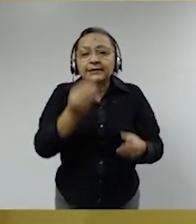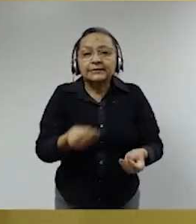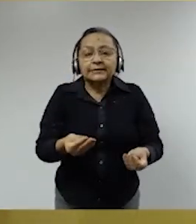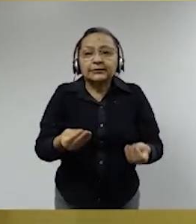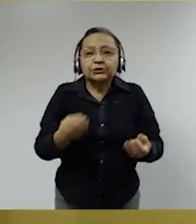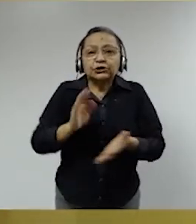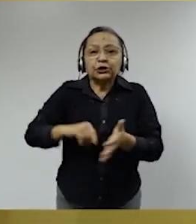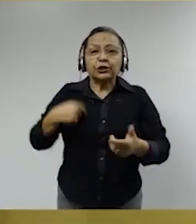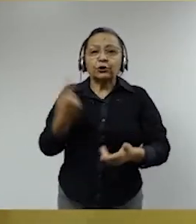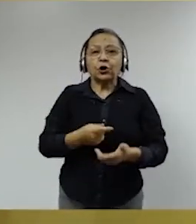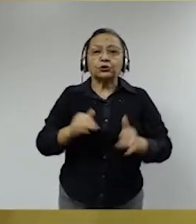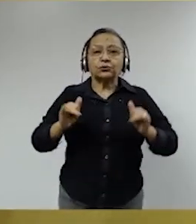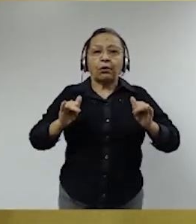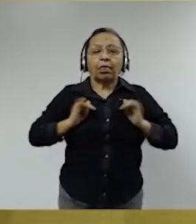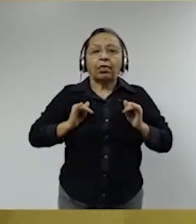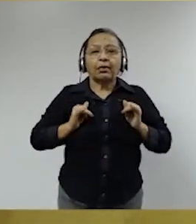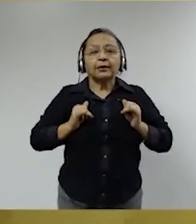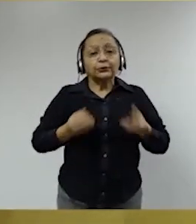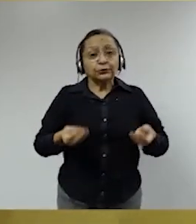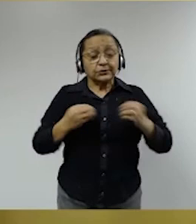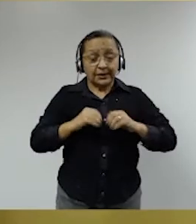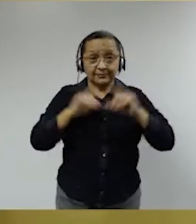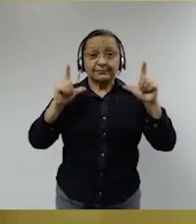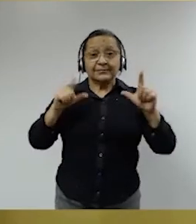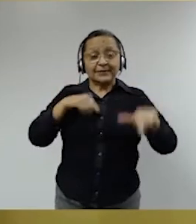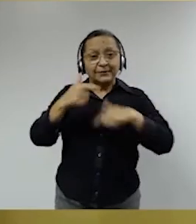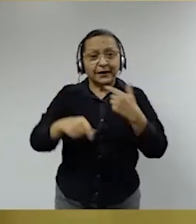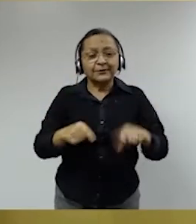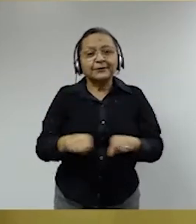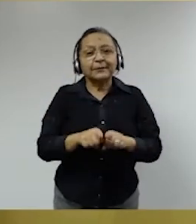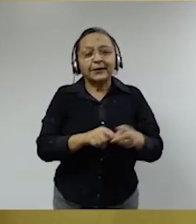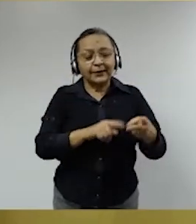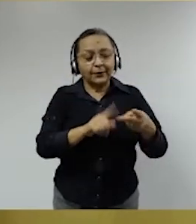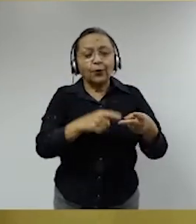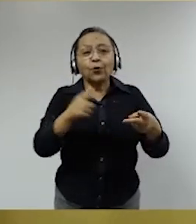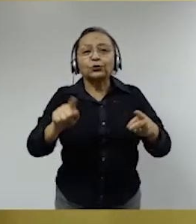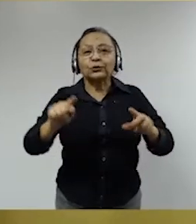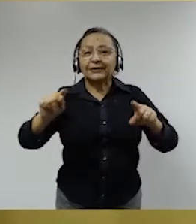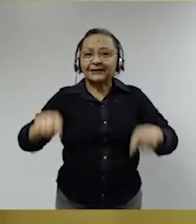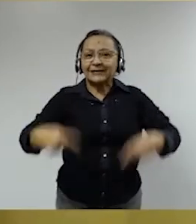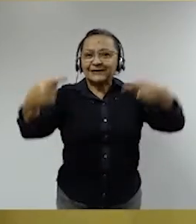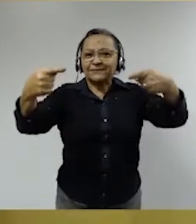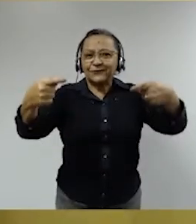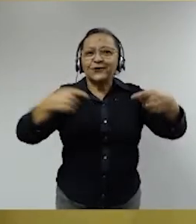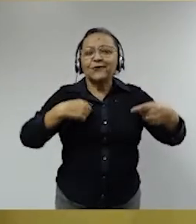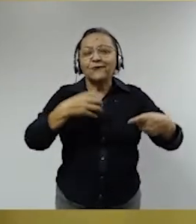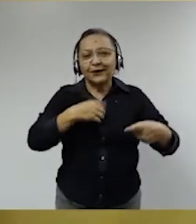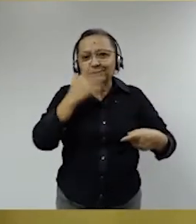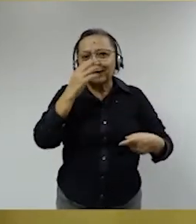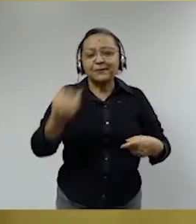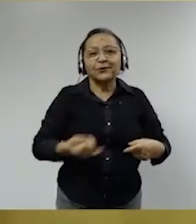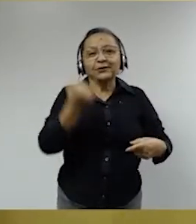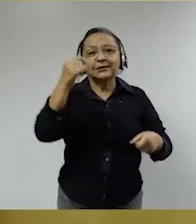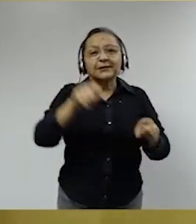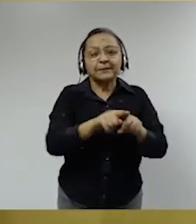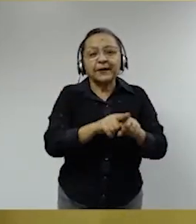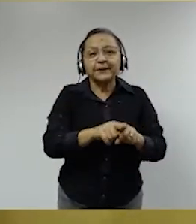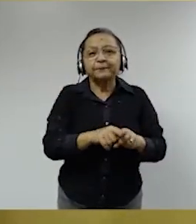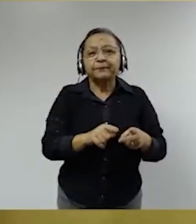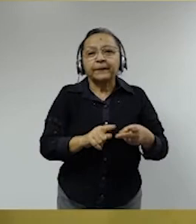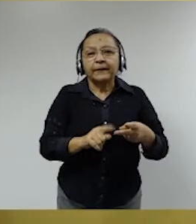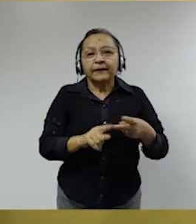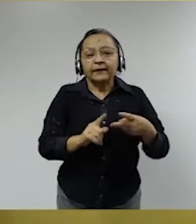visão. Queria também falar de um desafio que eu acho muito importante, e o superintendente já falou disso, o